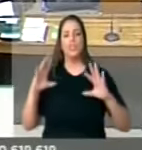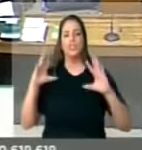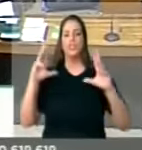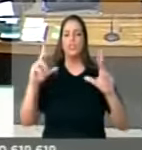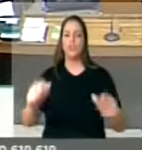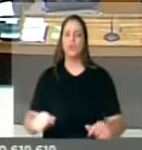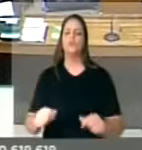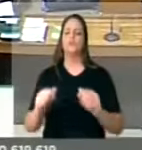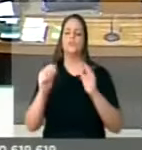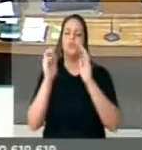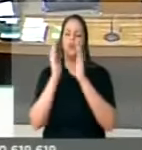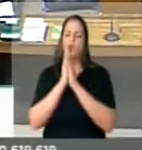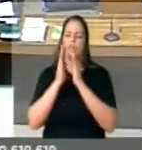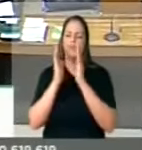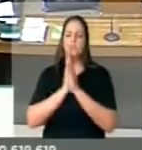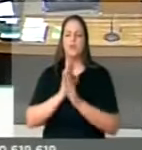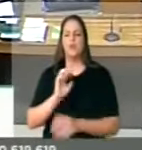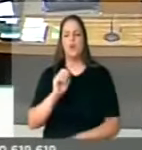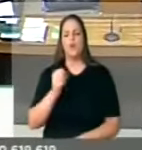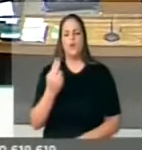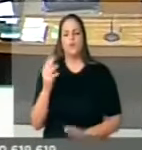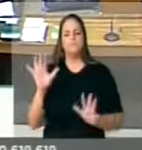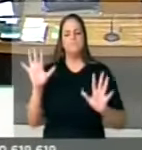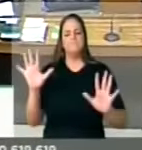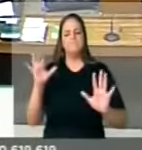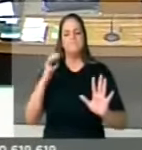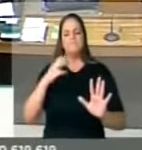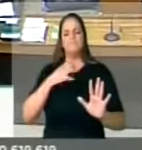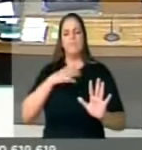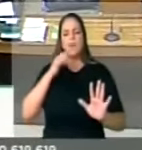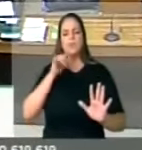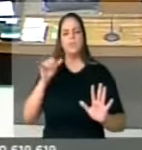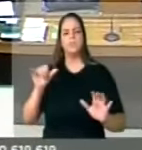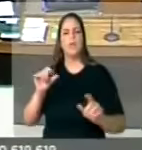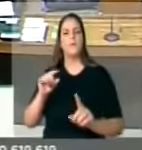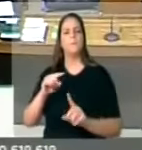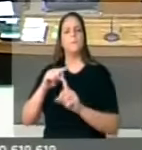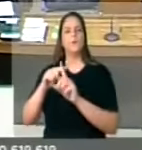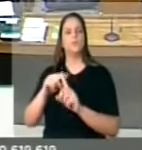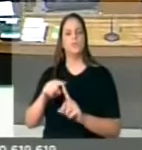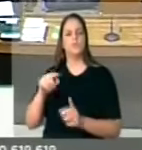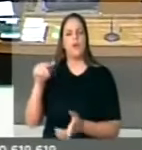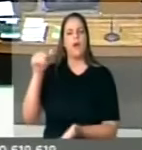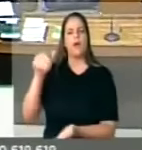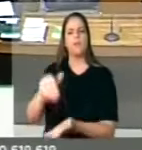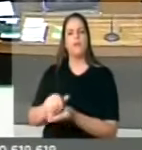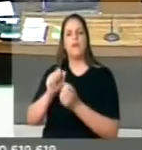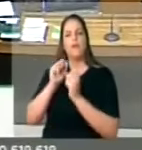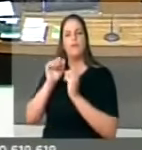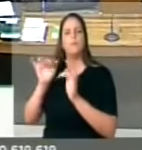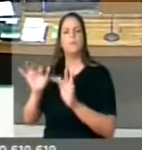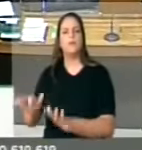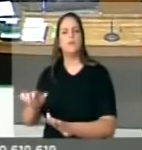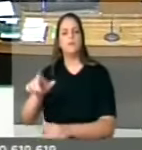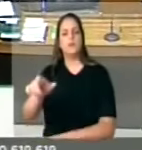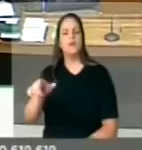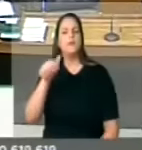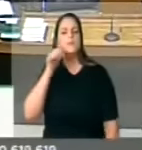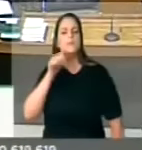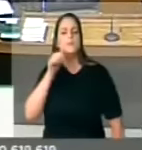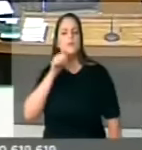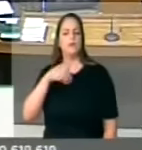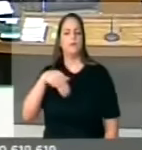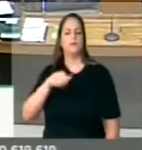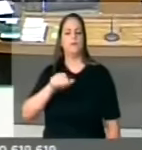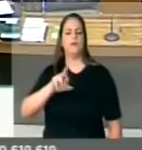energia positiva até o leito de Marisa Letícia. Nós aqui, a bancada do